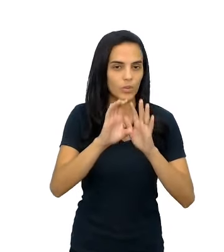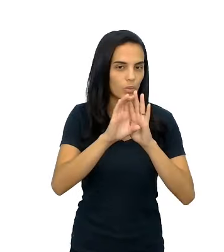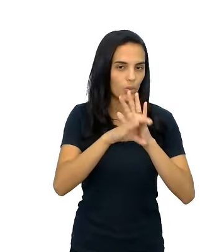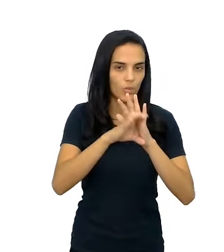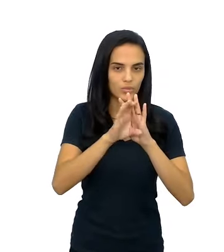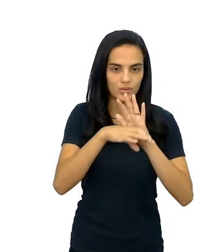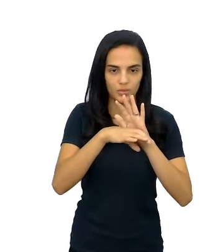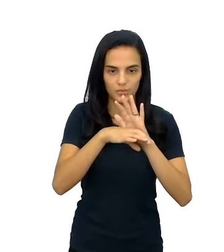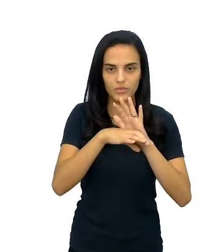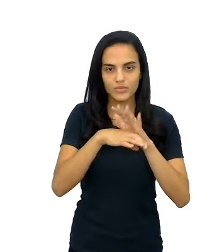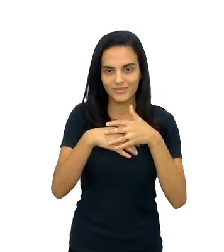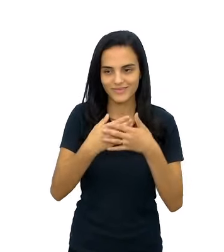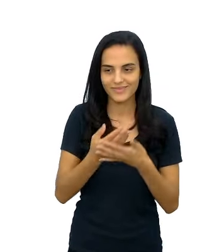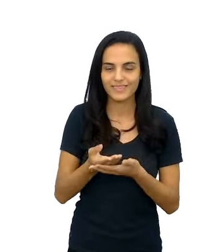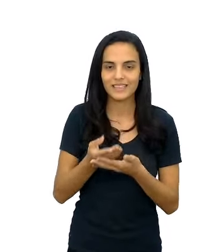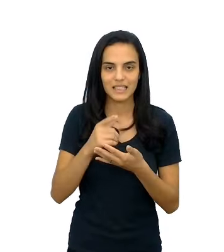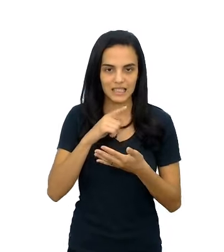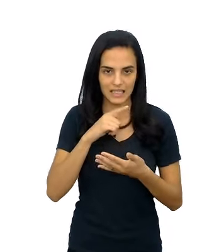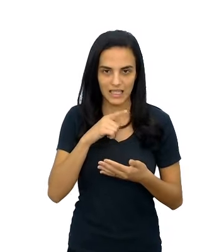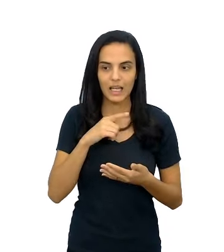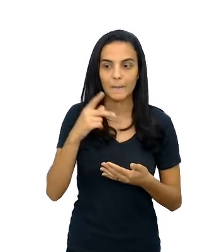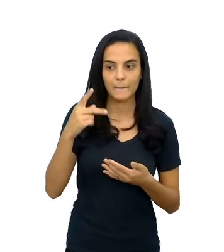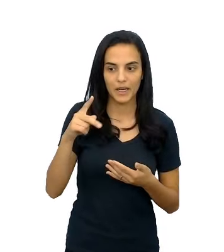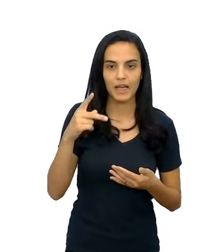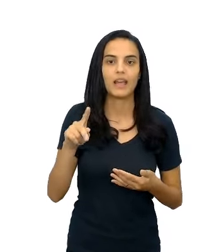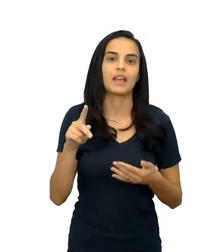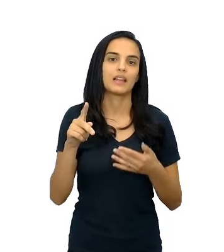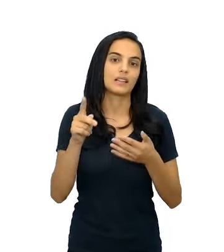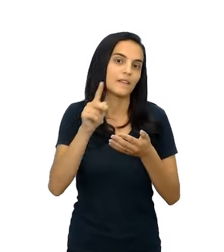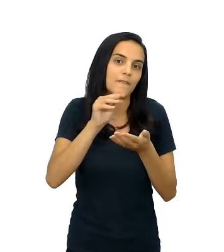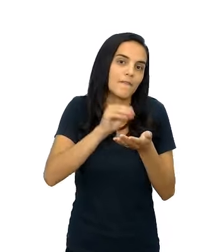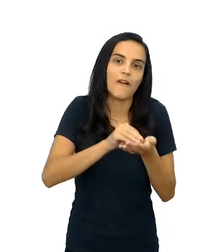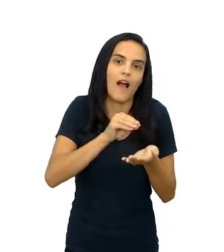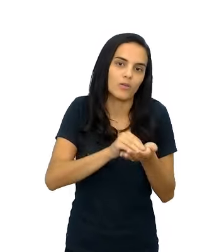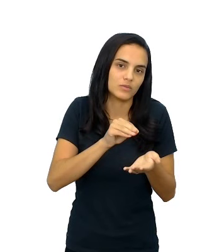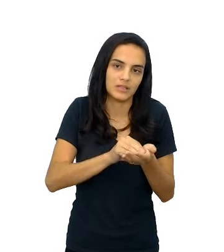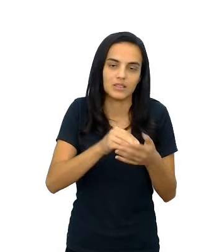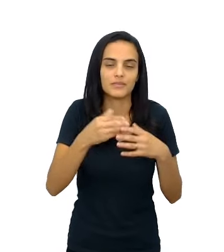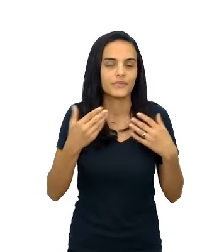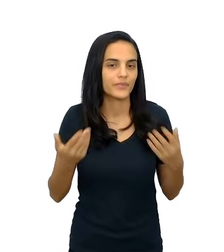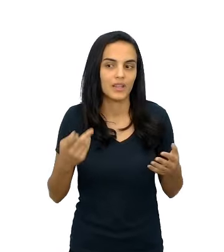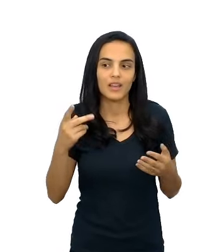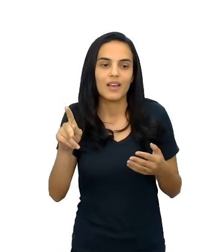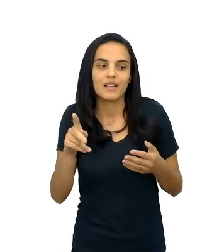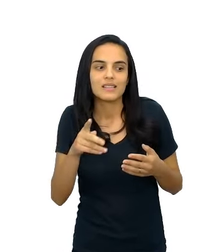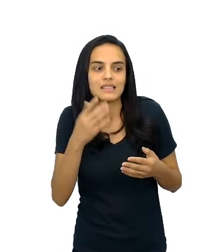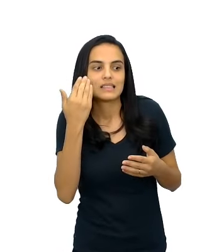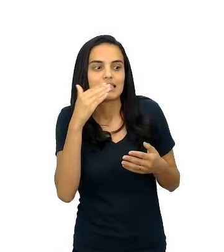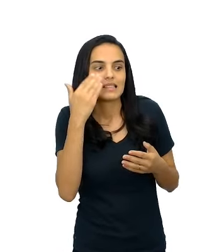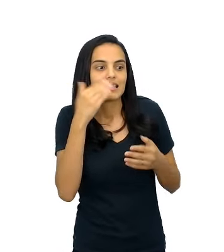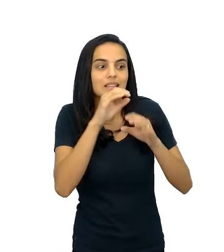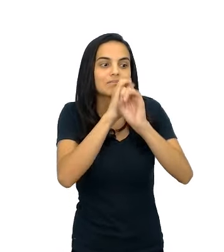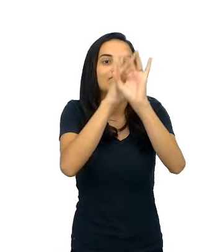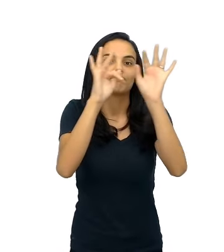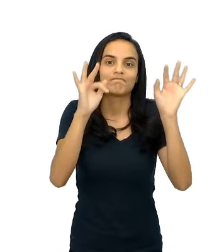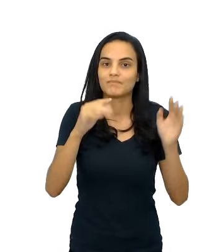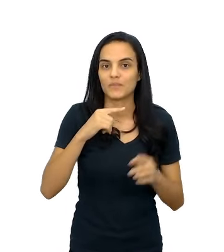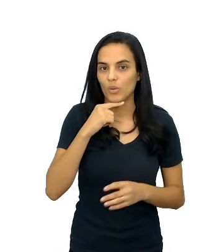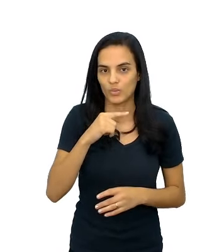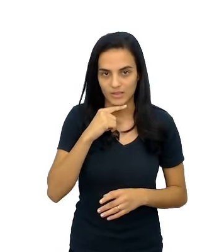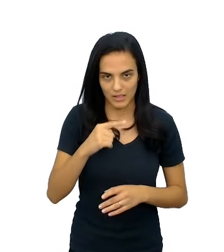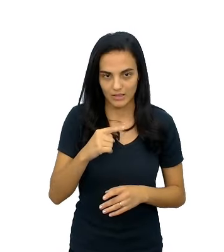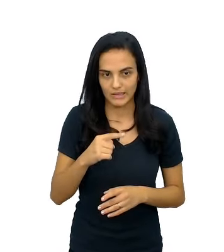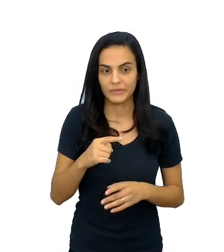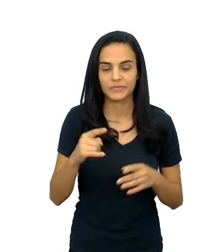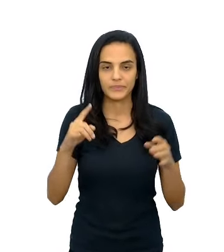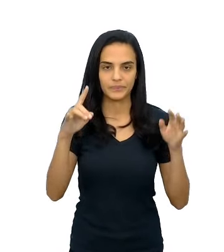conteúdos que ficam, né, para eles em defasagem, né, que eles não conseguem assimilar. Bom, vamos refletir